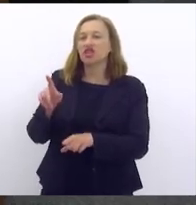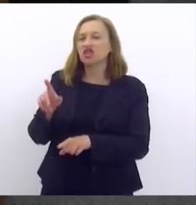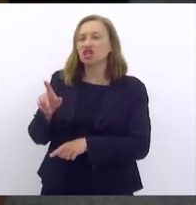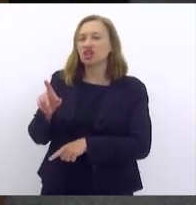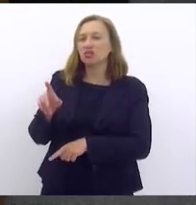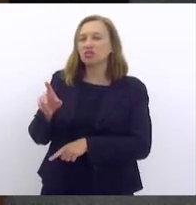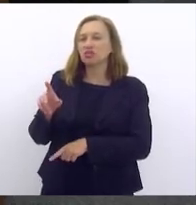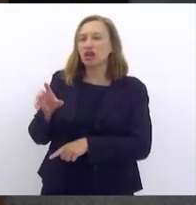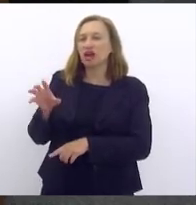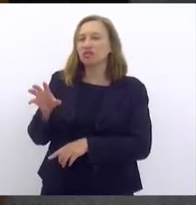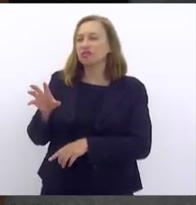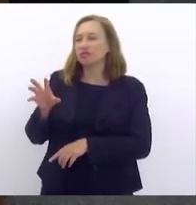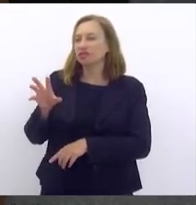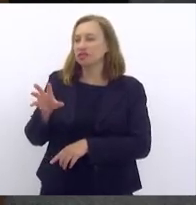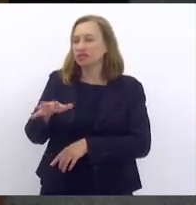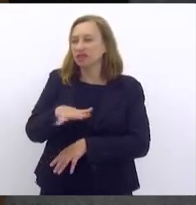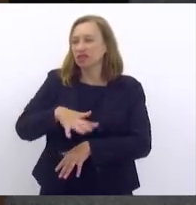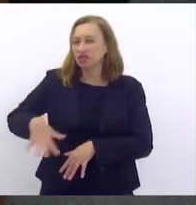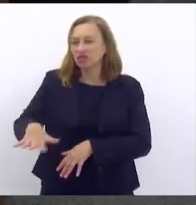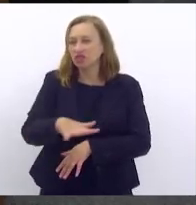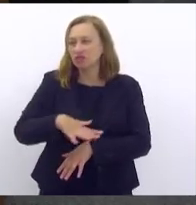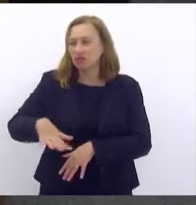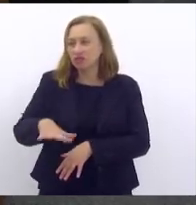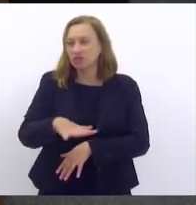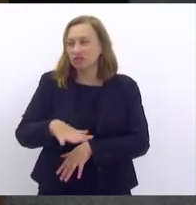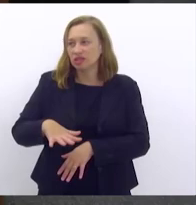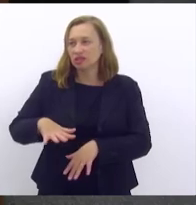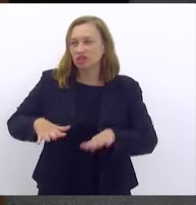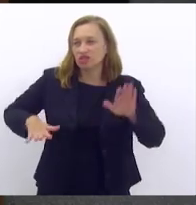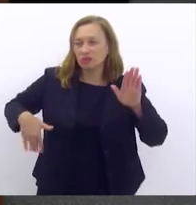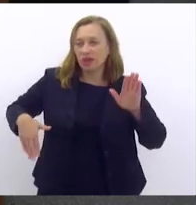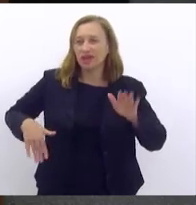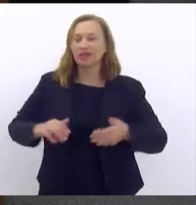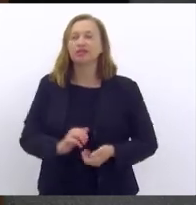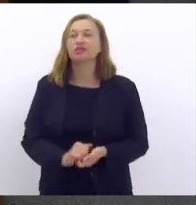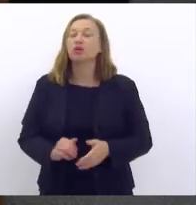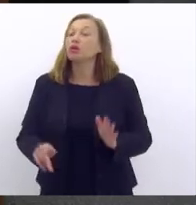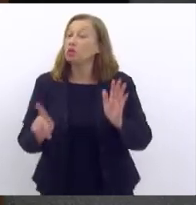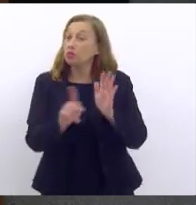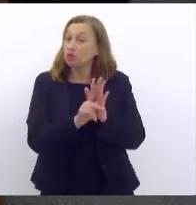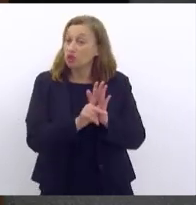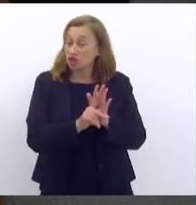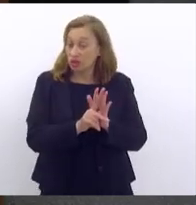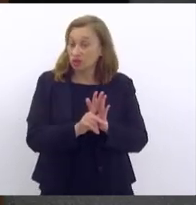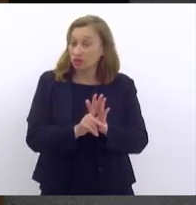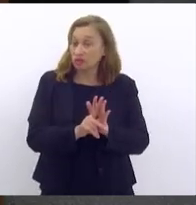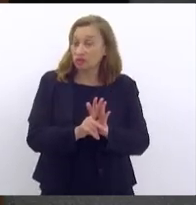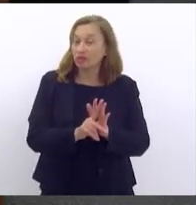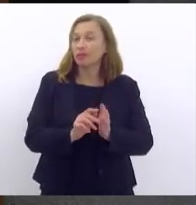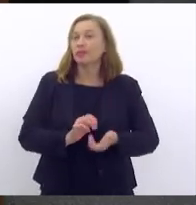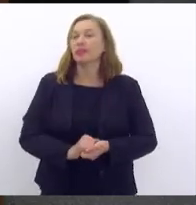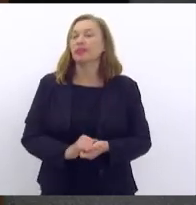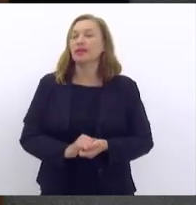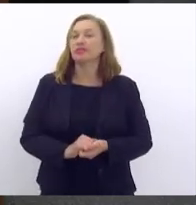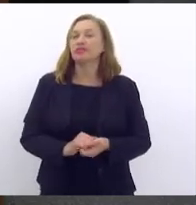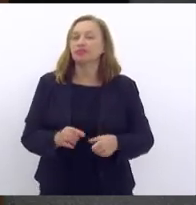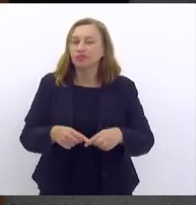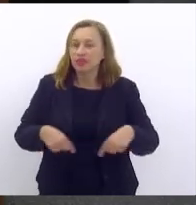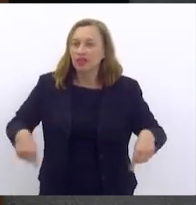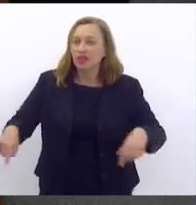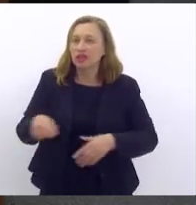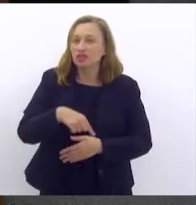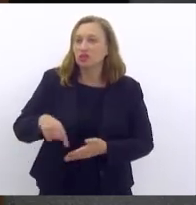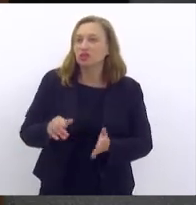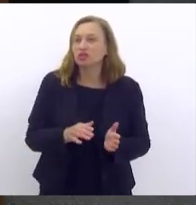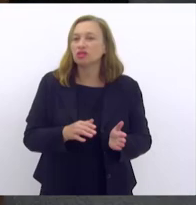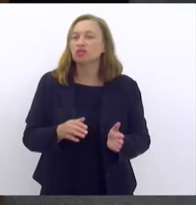em 2021, essa casa aprovou um projeto que tombou as rodas culturais e as batalhas